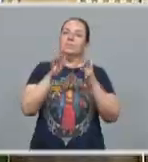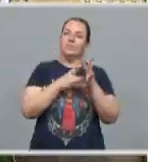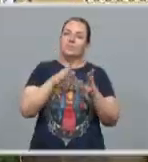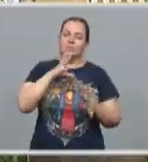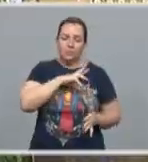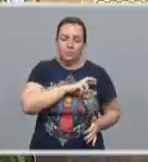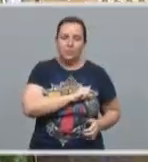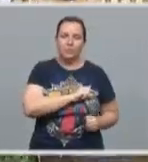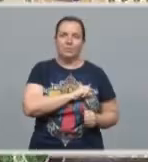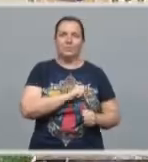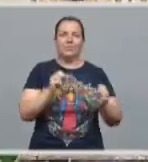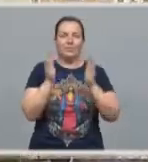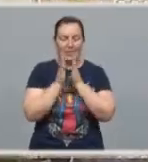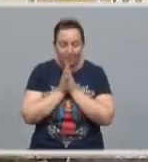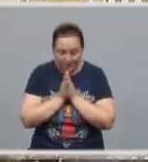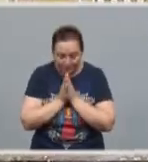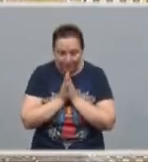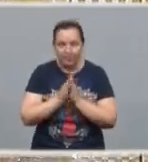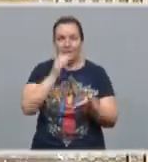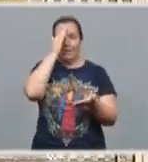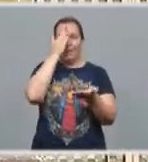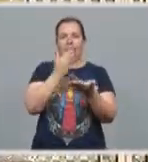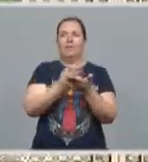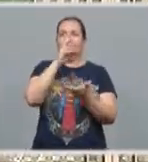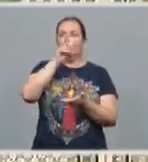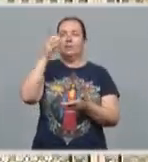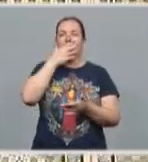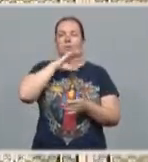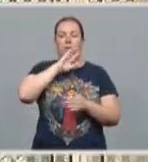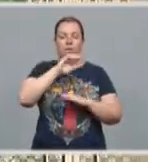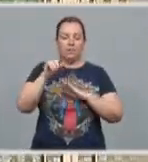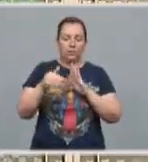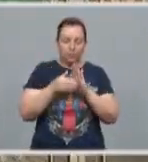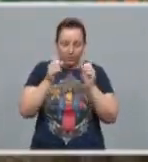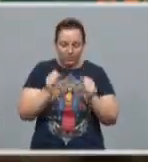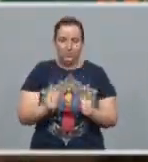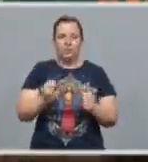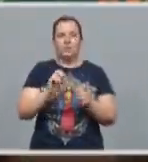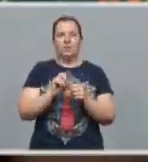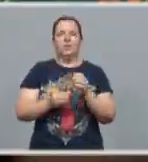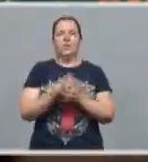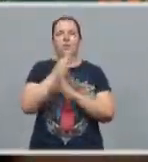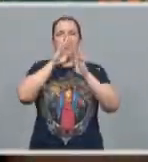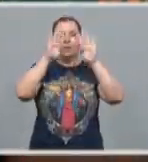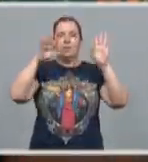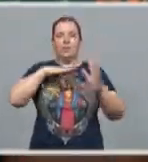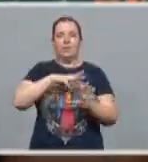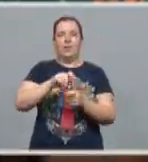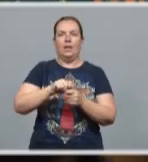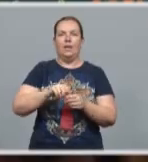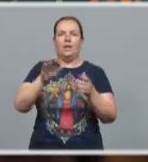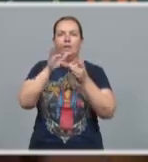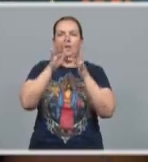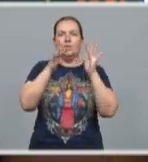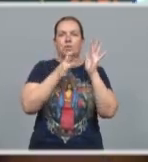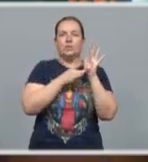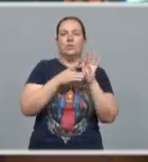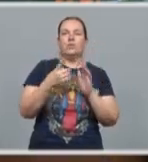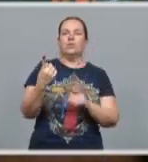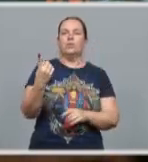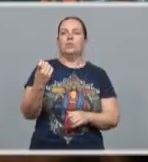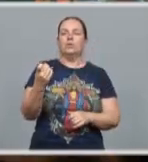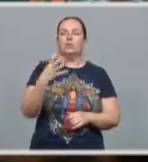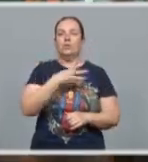amar. Amém. Amém. Creio em Deus Pai Todo-Poderoso, Criador do céu e da terra, e em